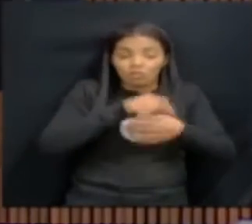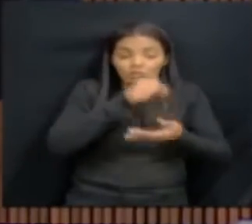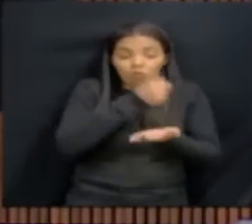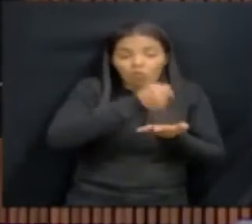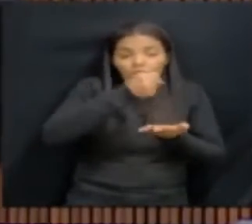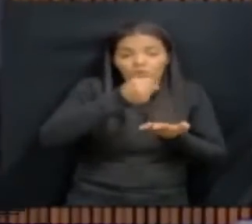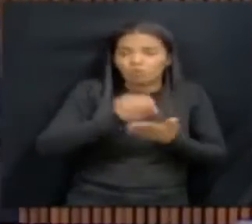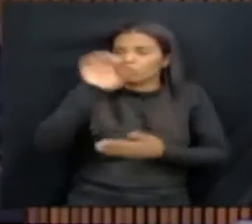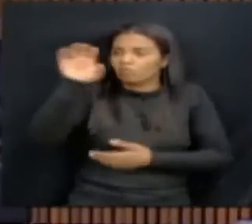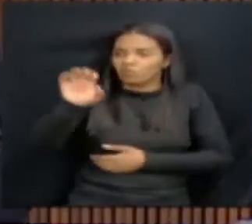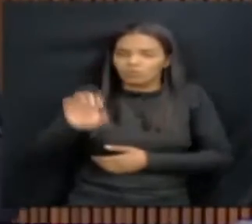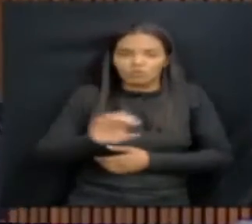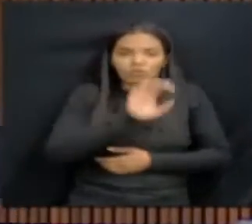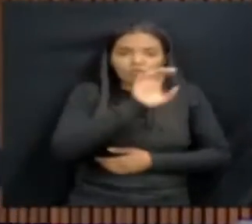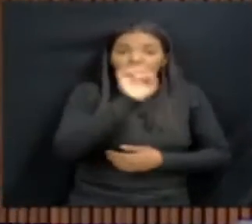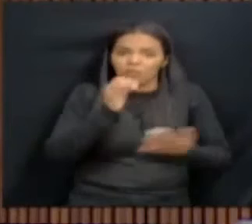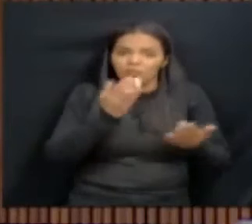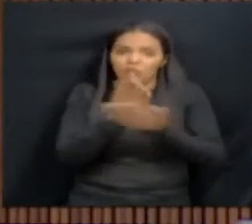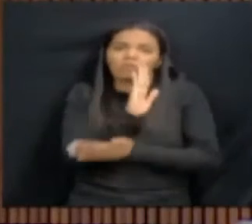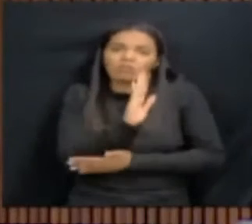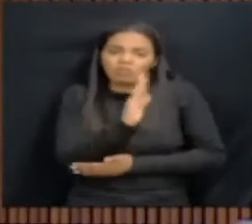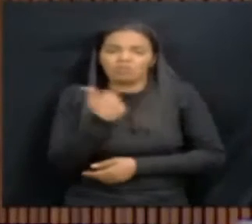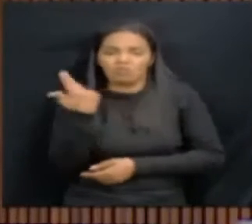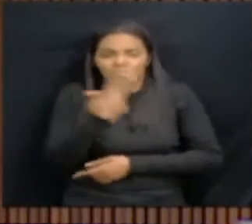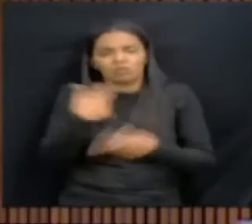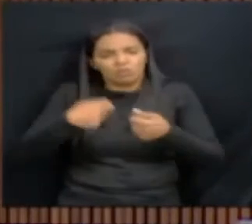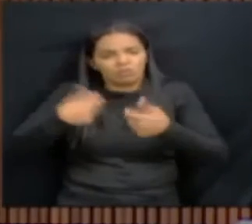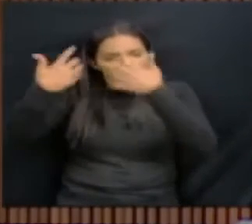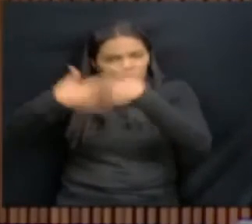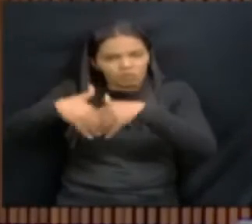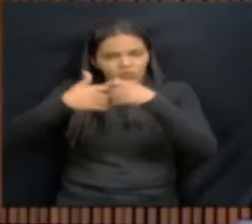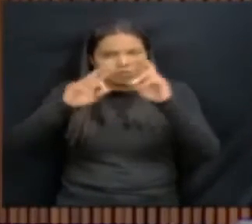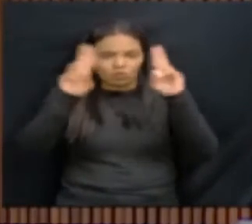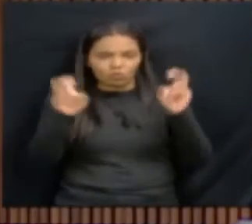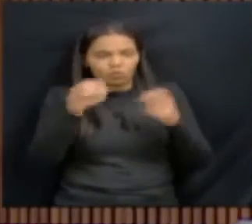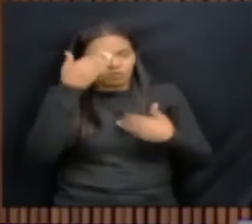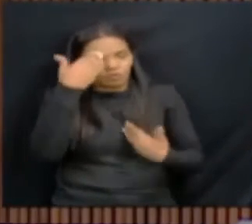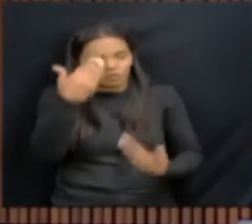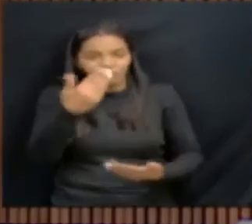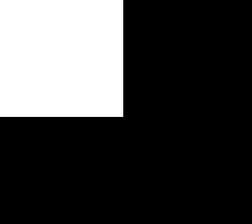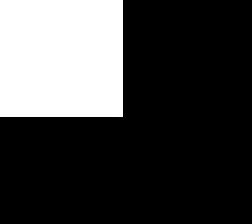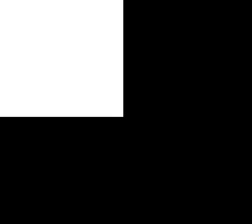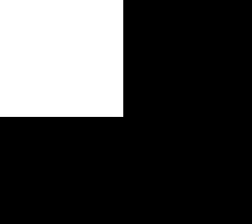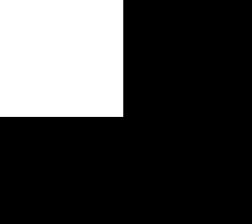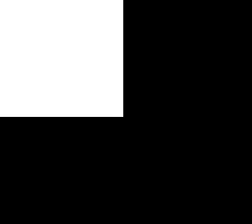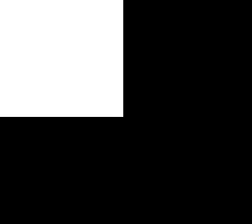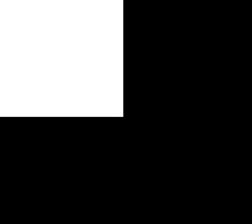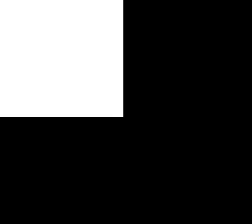regionais, se for aprovado. Que a gente faça uma reflexão da importância desse tema. Obrigado, presidente.